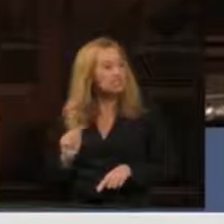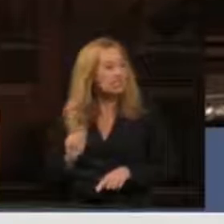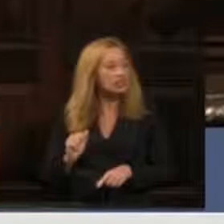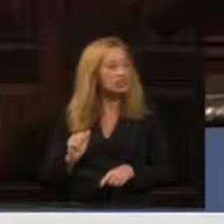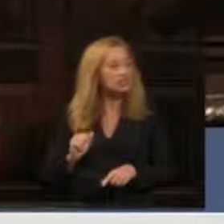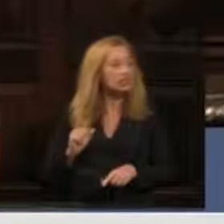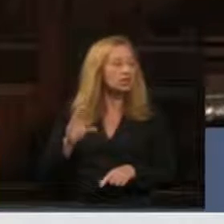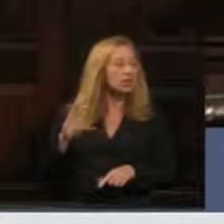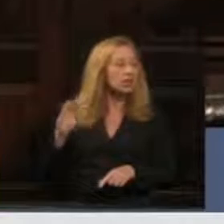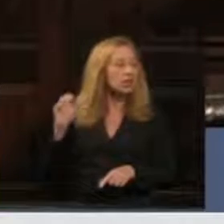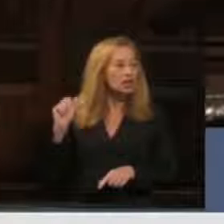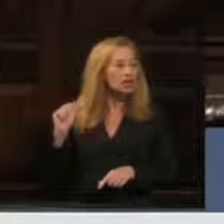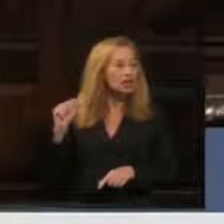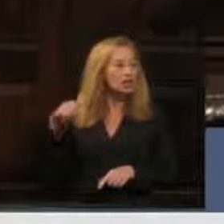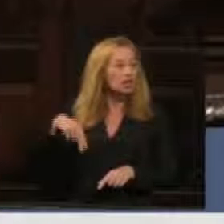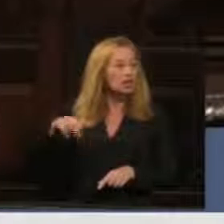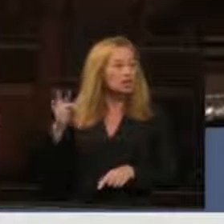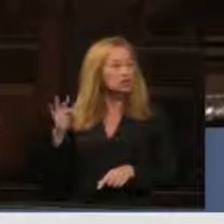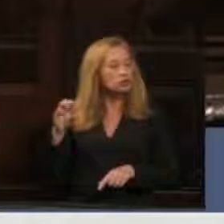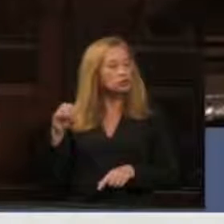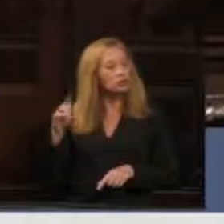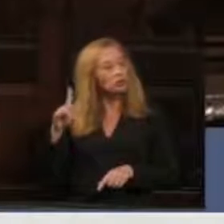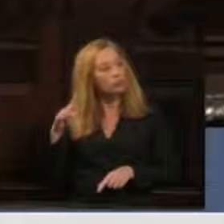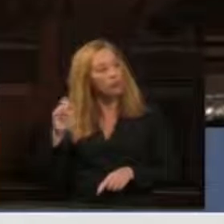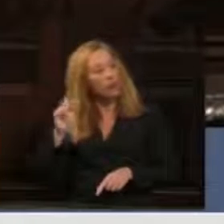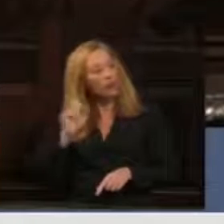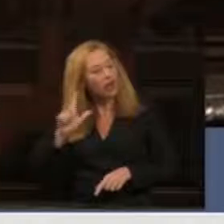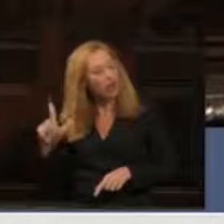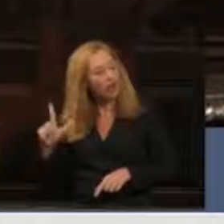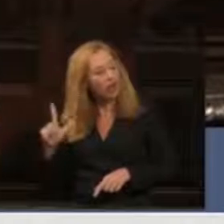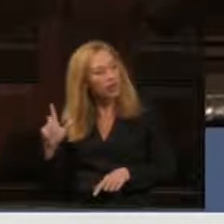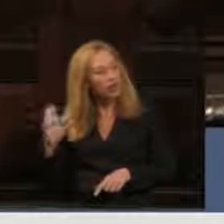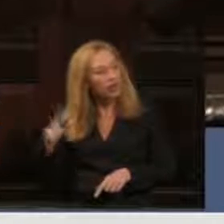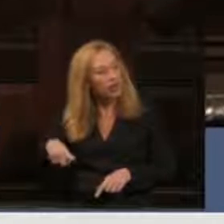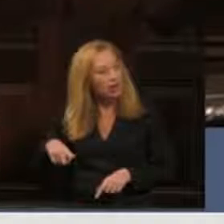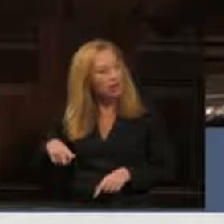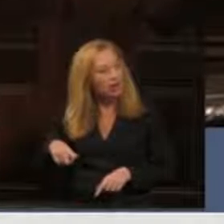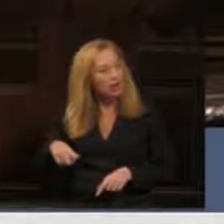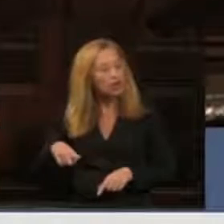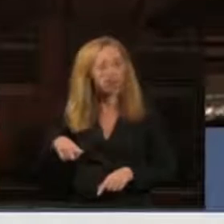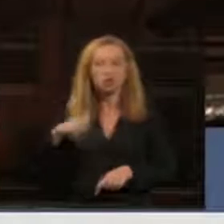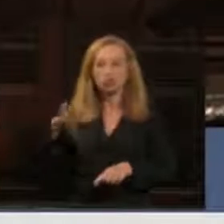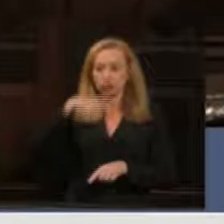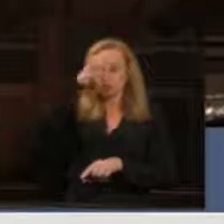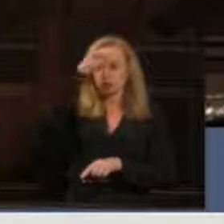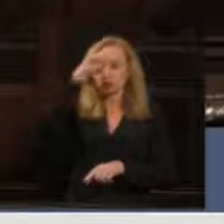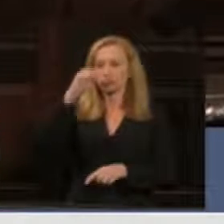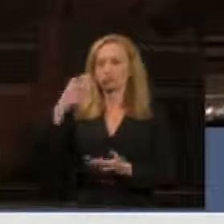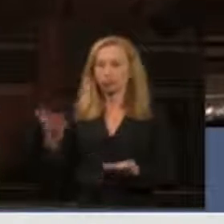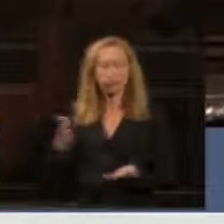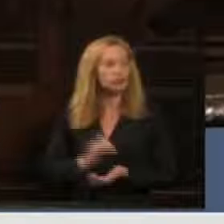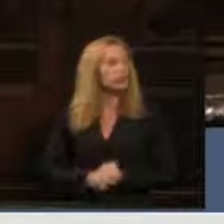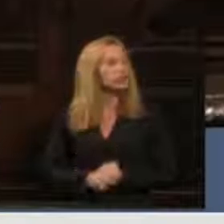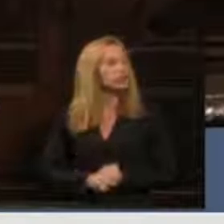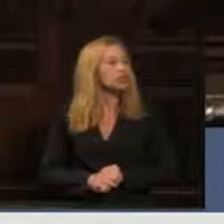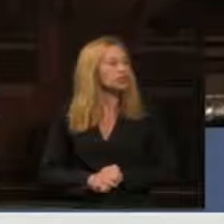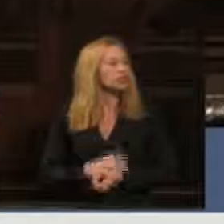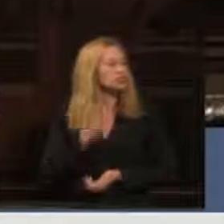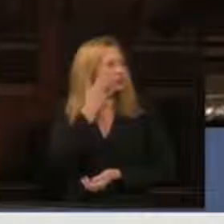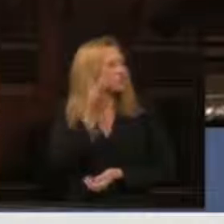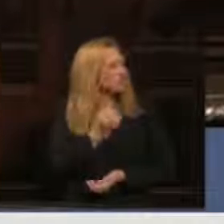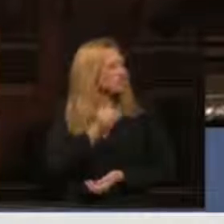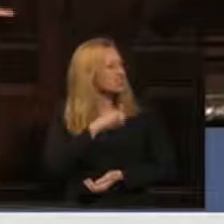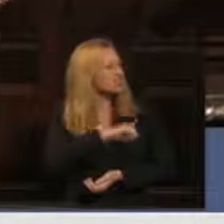José é sincretizado como Xangô. Não sei se Vossa Excelência